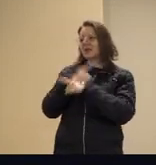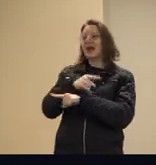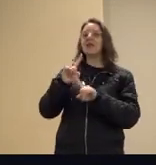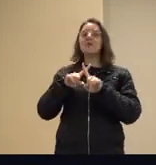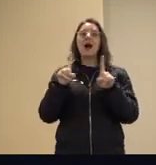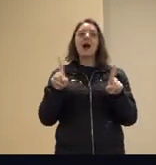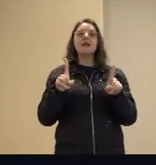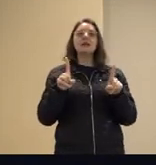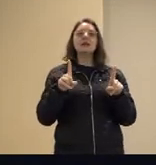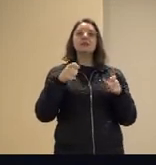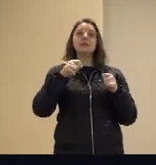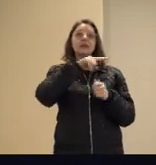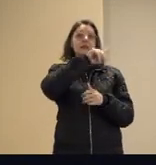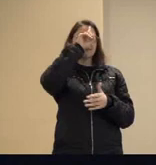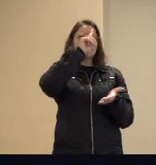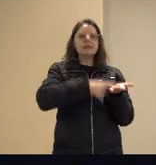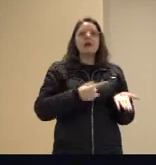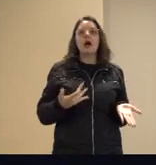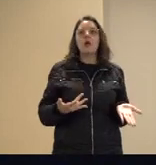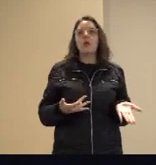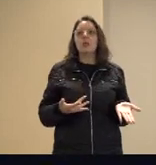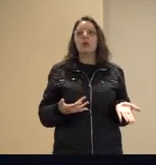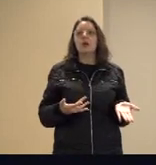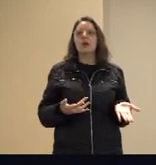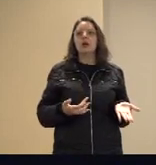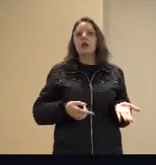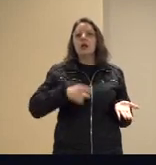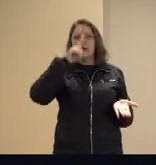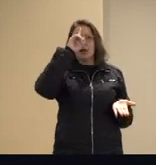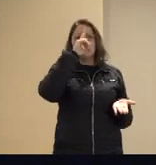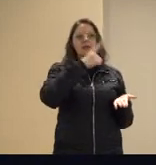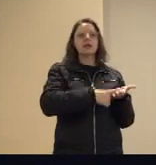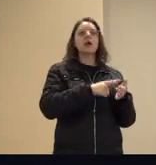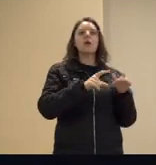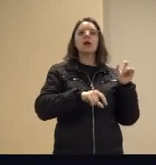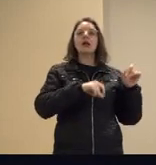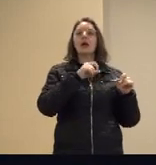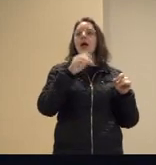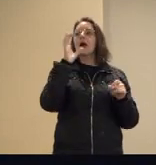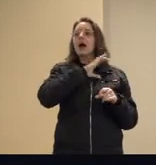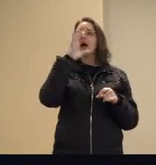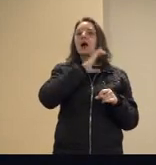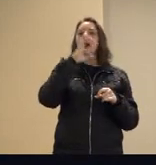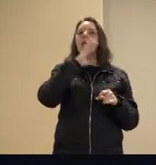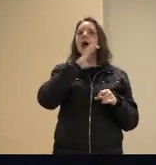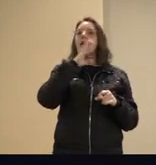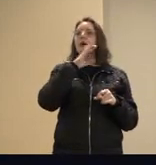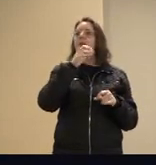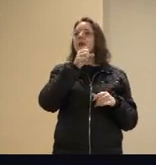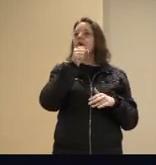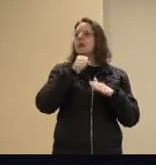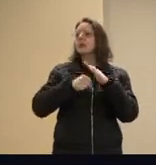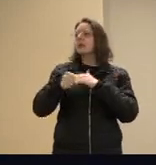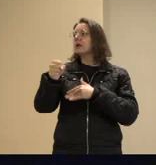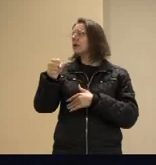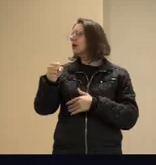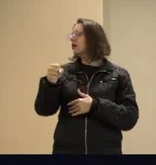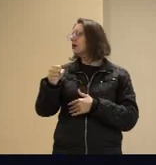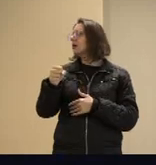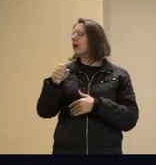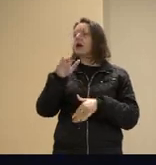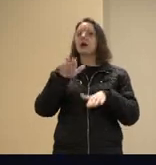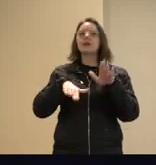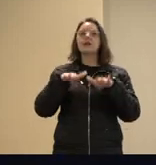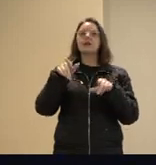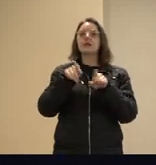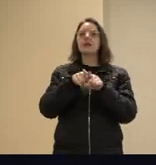precisa tomar uma decisão. E a decisão é encaminhar rapidamente, desculpa agora o que eu vou colocar, às vezes